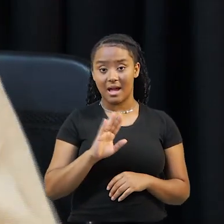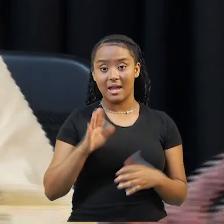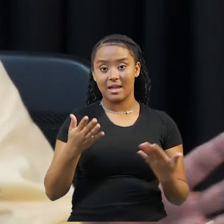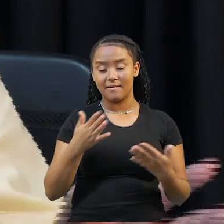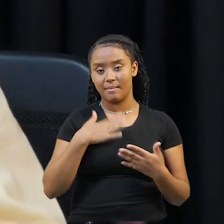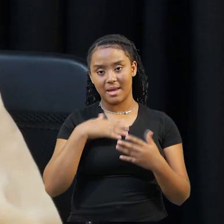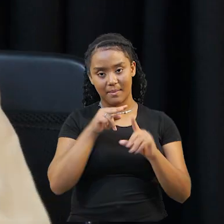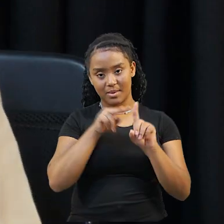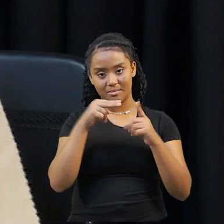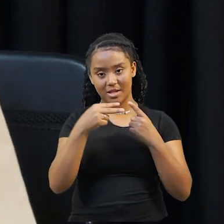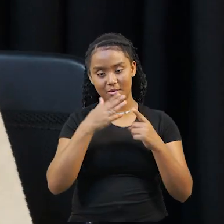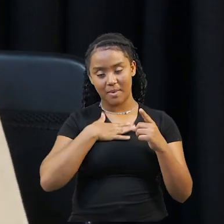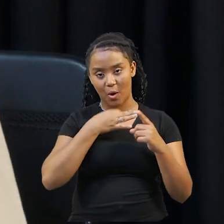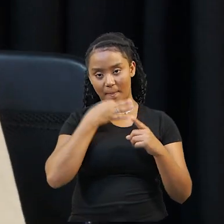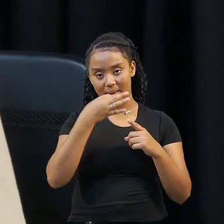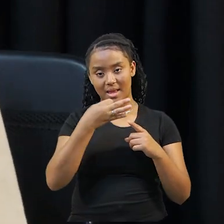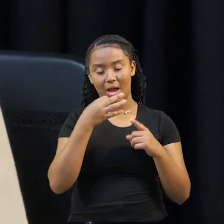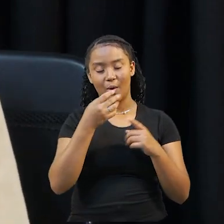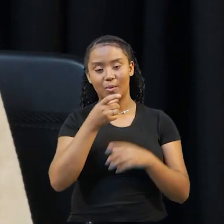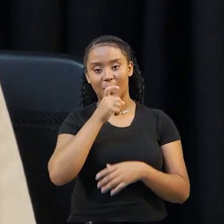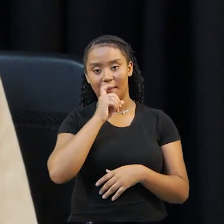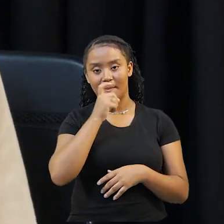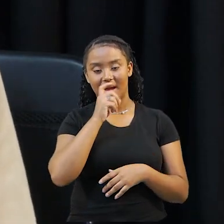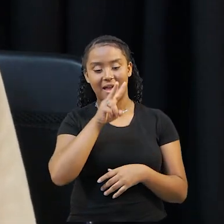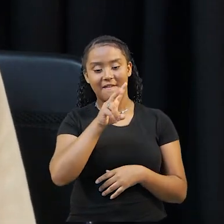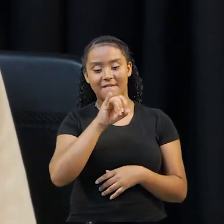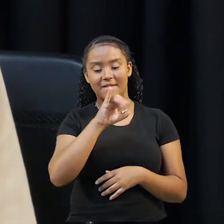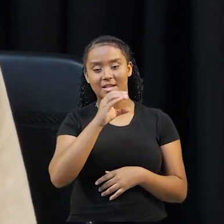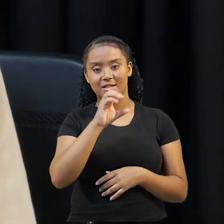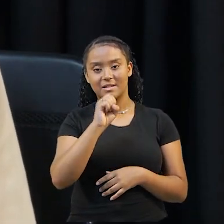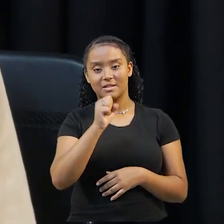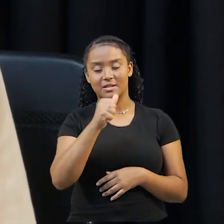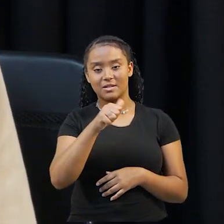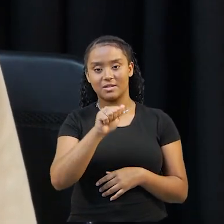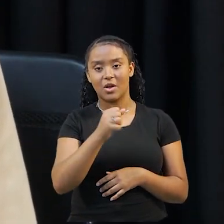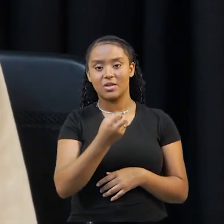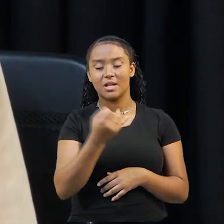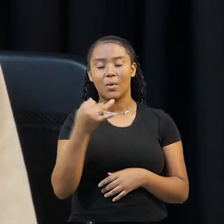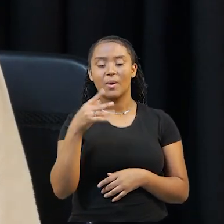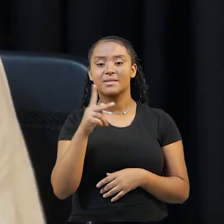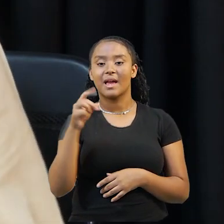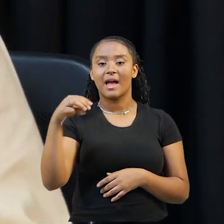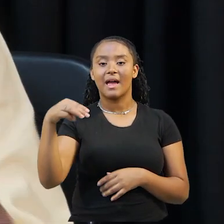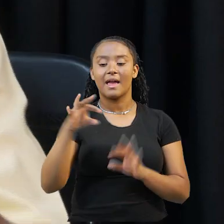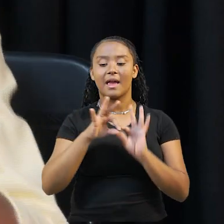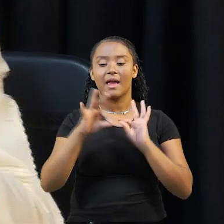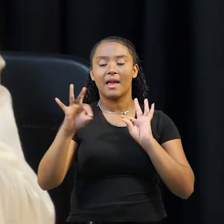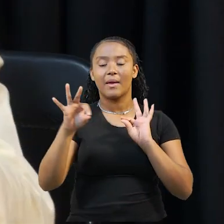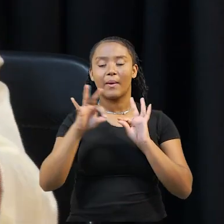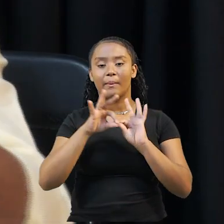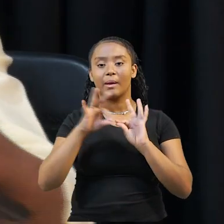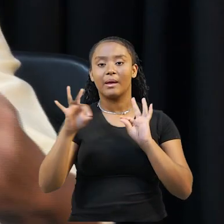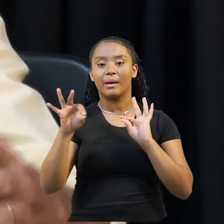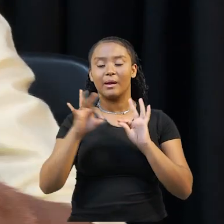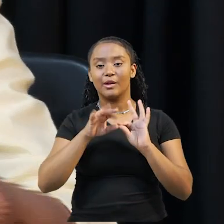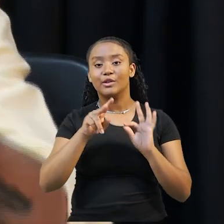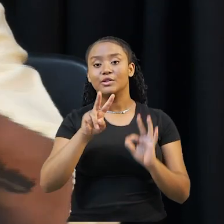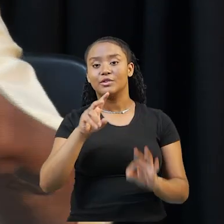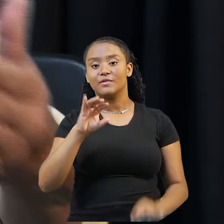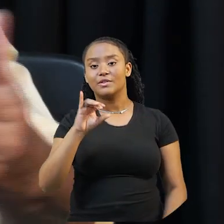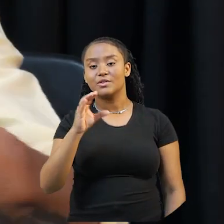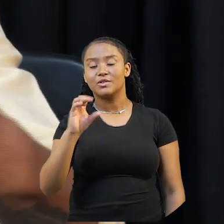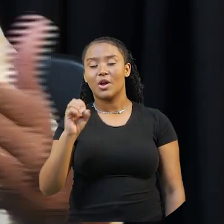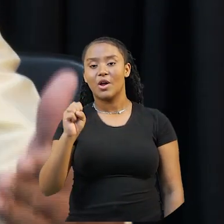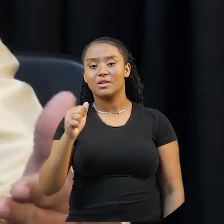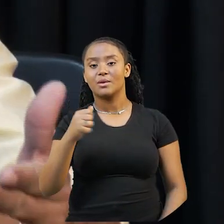aí já vai minha visão de pai, viu, Eliane? A Viçosa é quantos quilômetros de Belo Horizonte? Isso aí é por causa da frequência que eu queria saber qual a